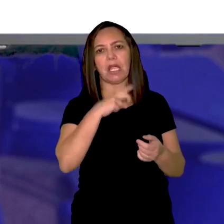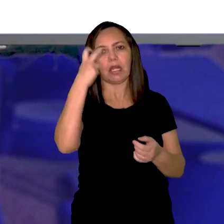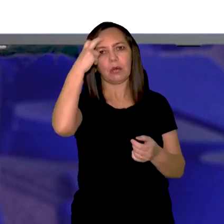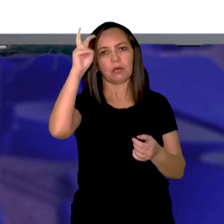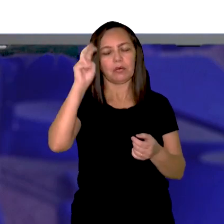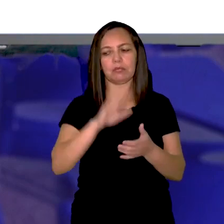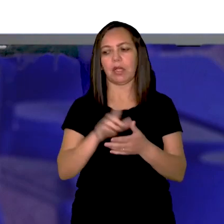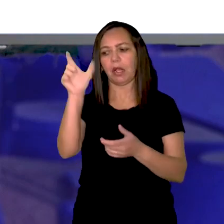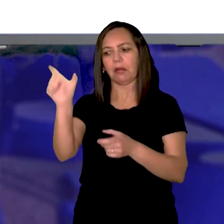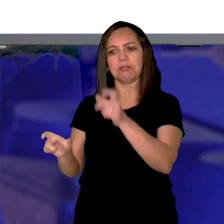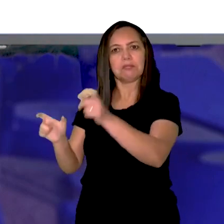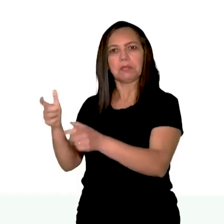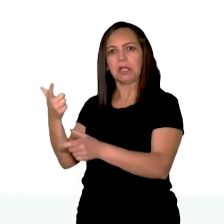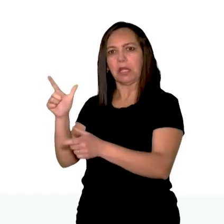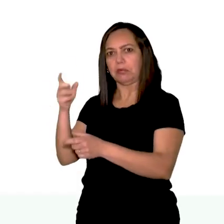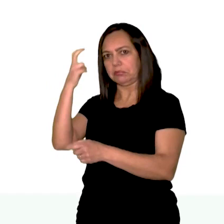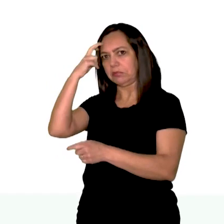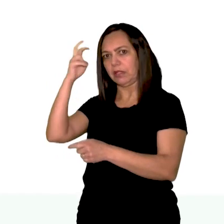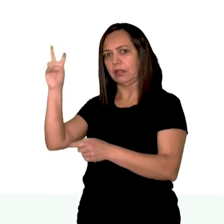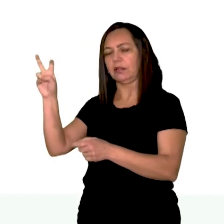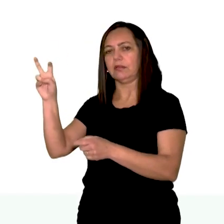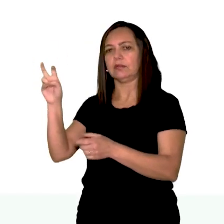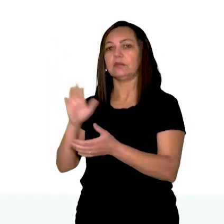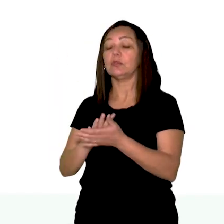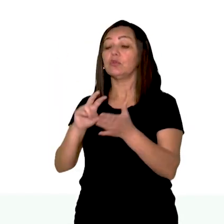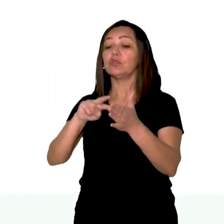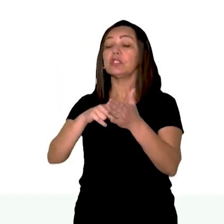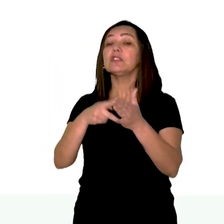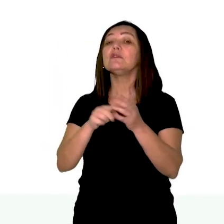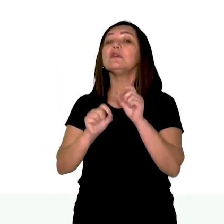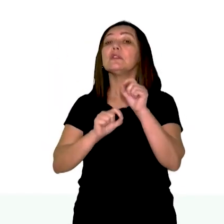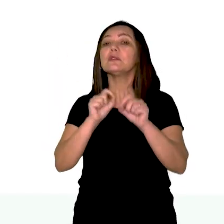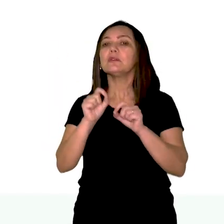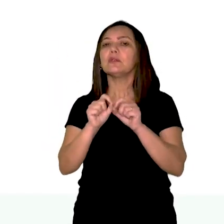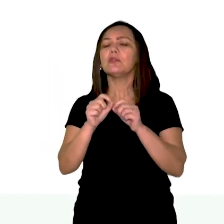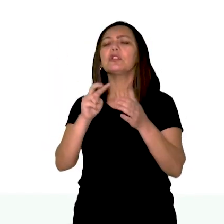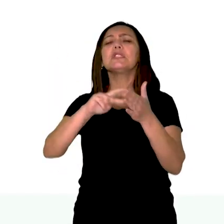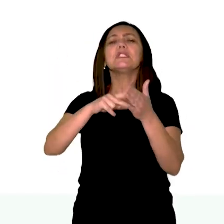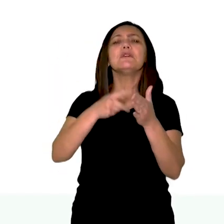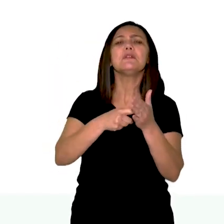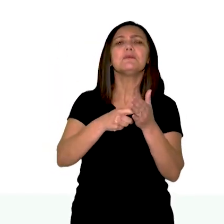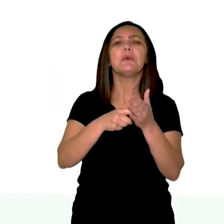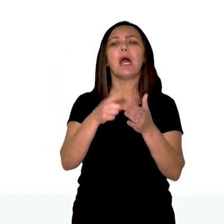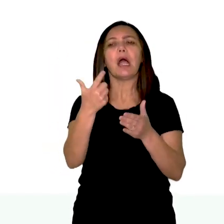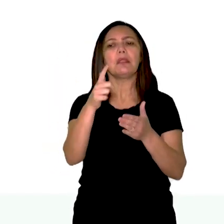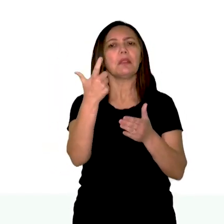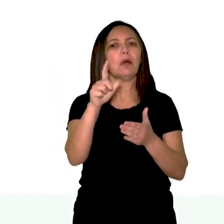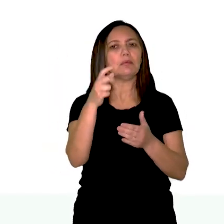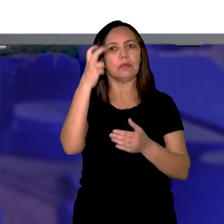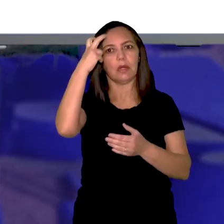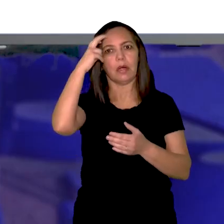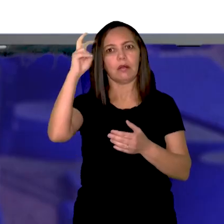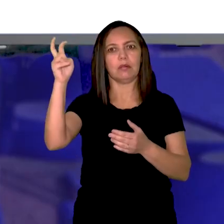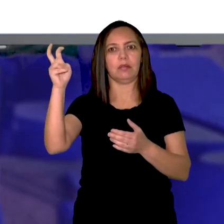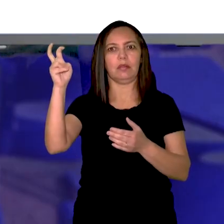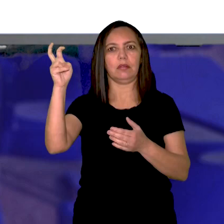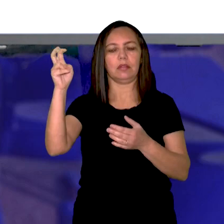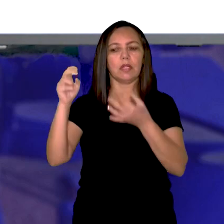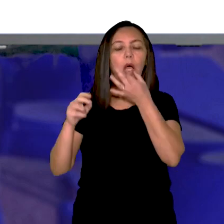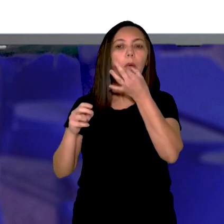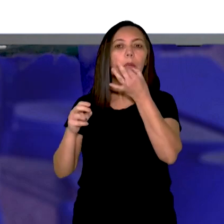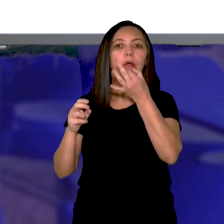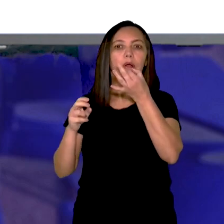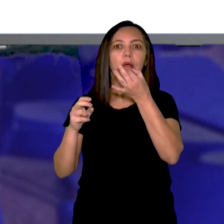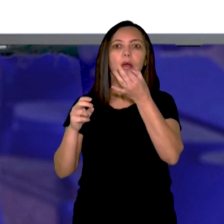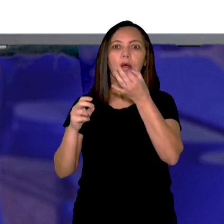possui cultura. Nesse sentido aqui, o que é não ter cultura do ponto de vista do senso comum?